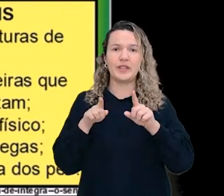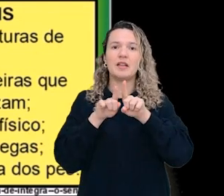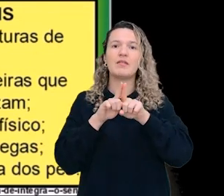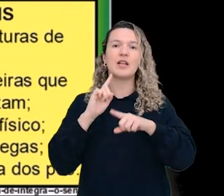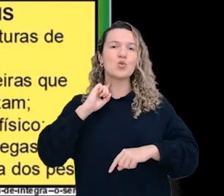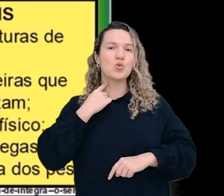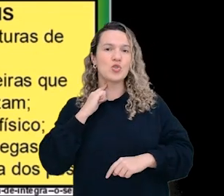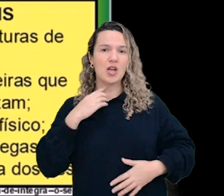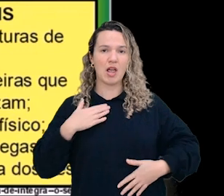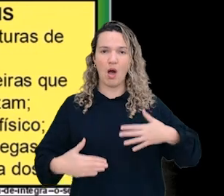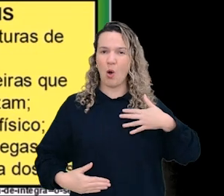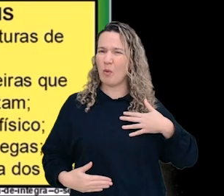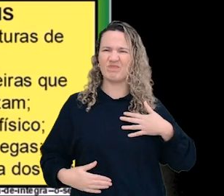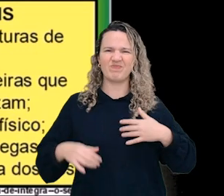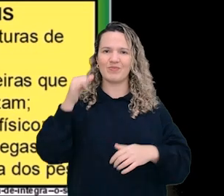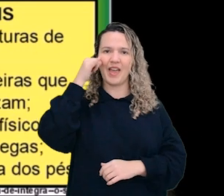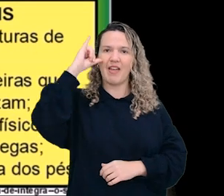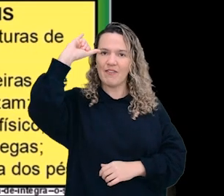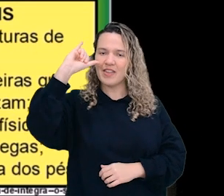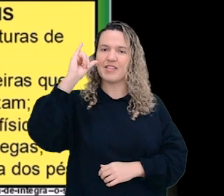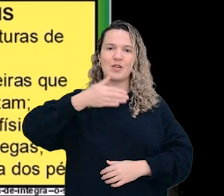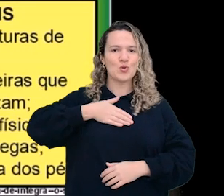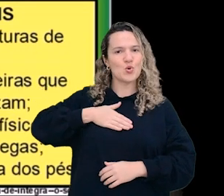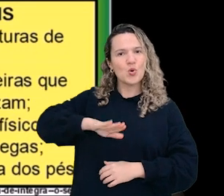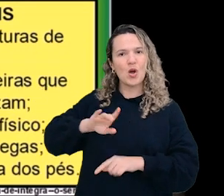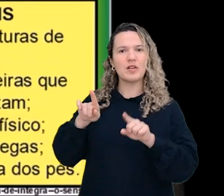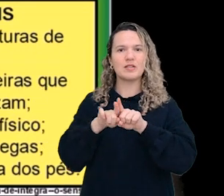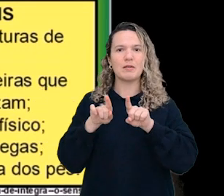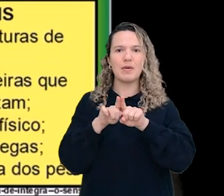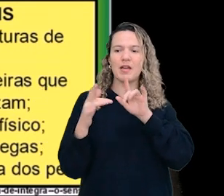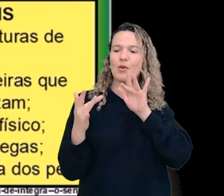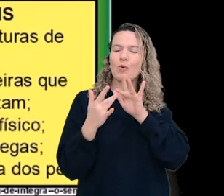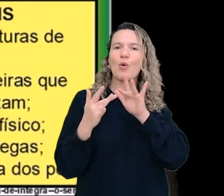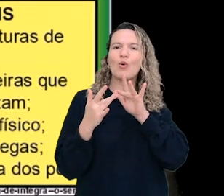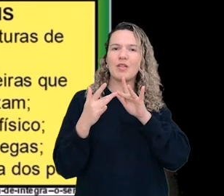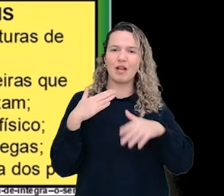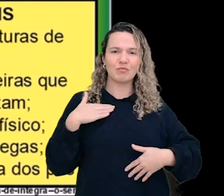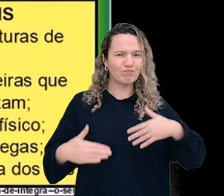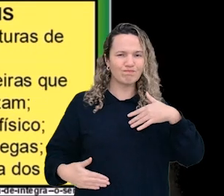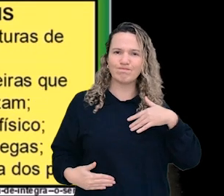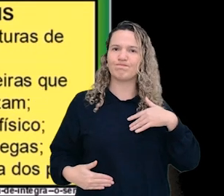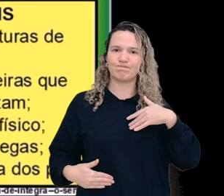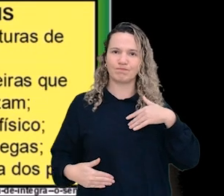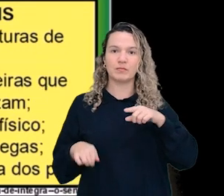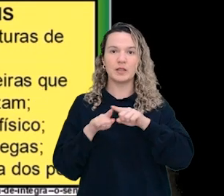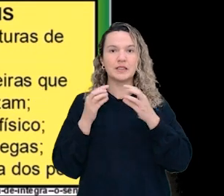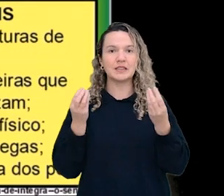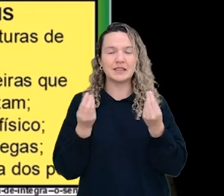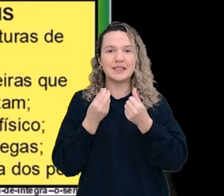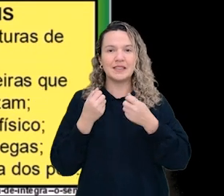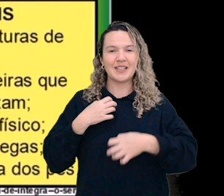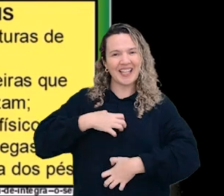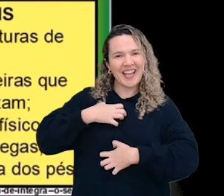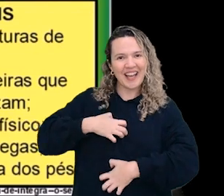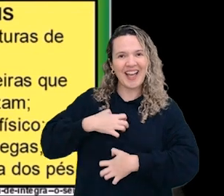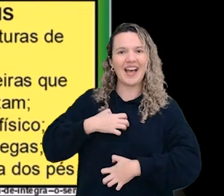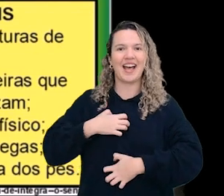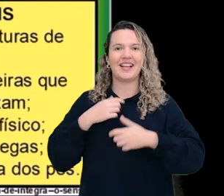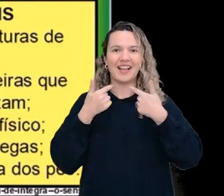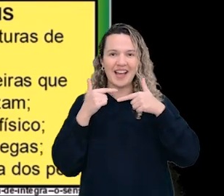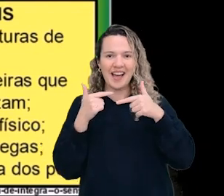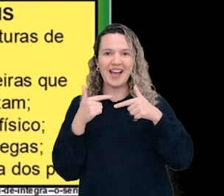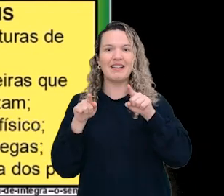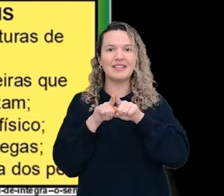evitam brincadeiras que sujam ou lambuzam, evitam ou não gostam de contato físico e são muito